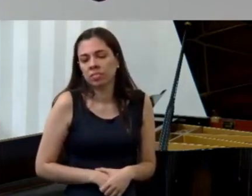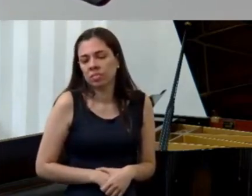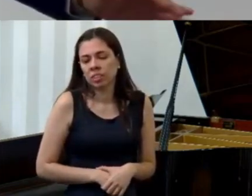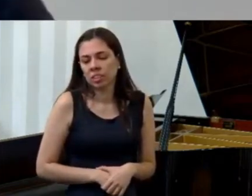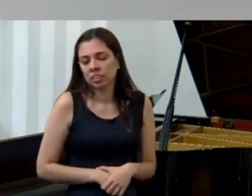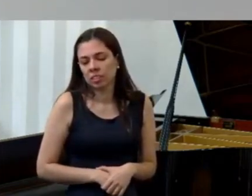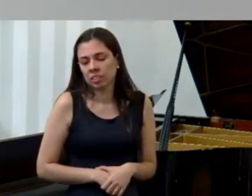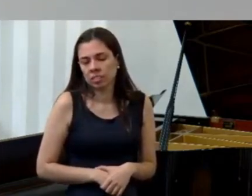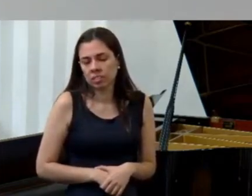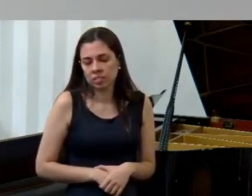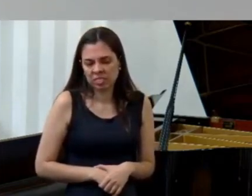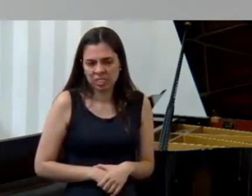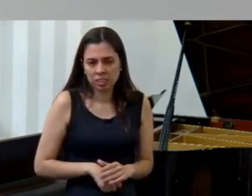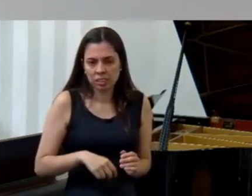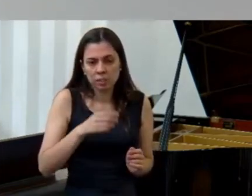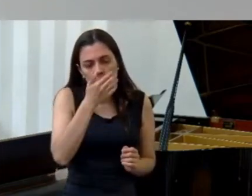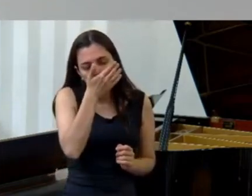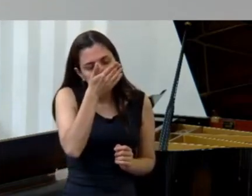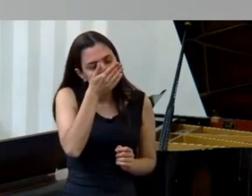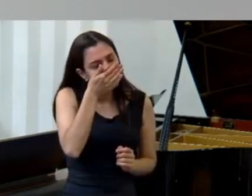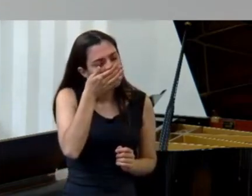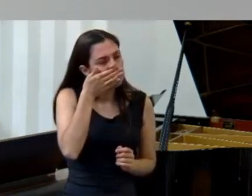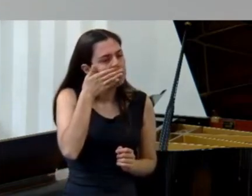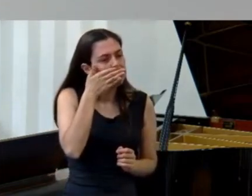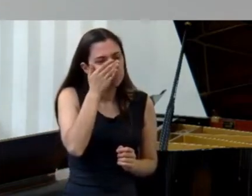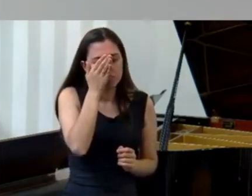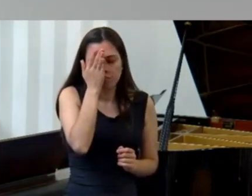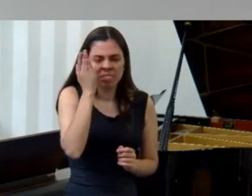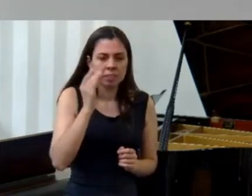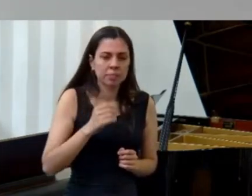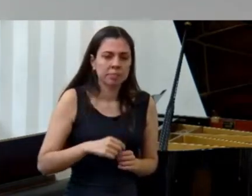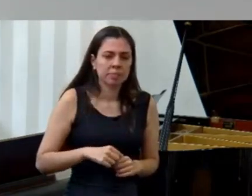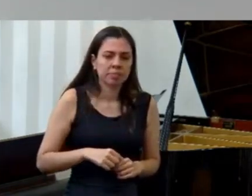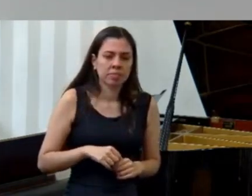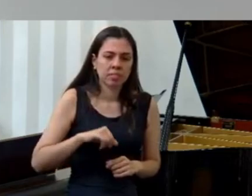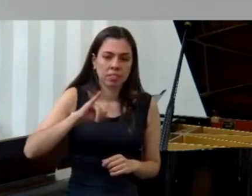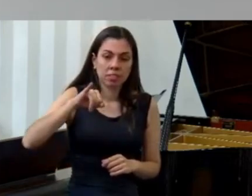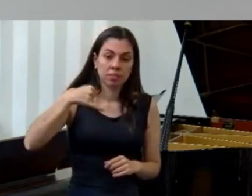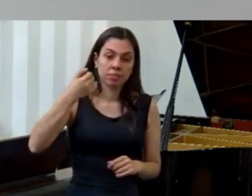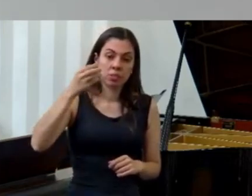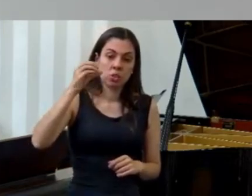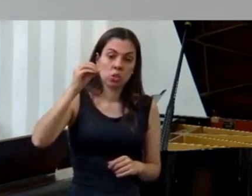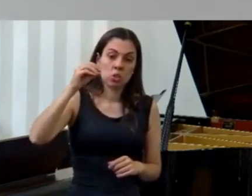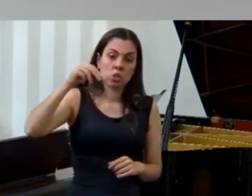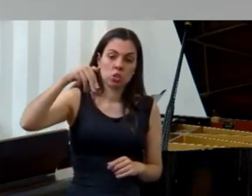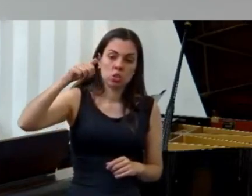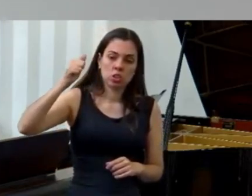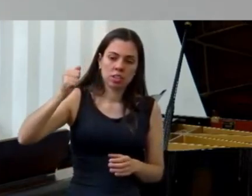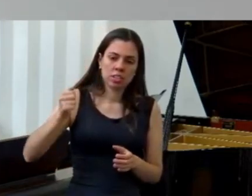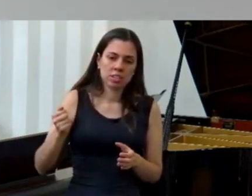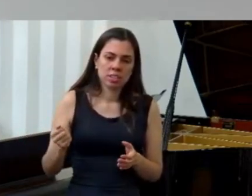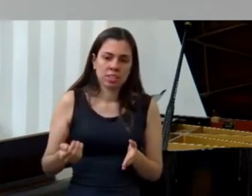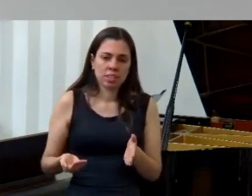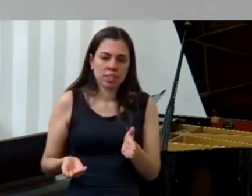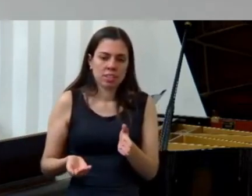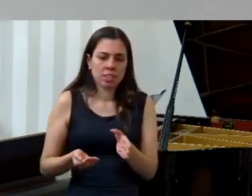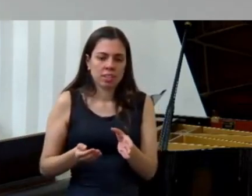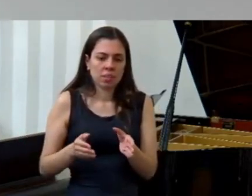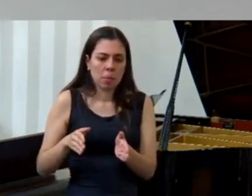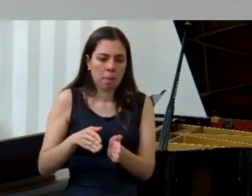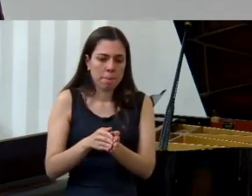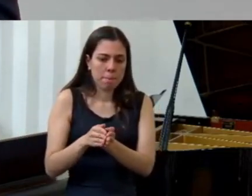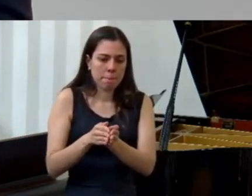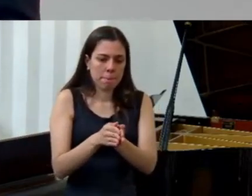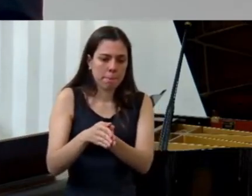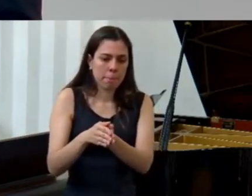E vai lá para o porão. Depois ele está lá no ventre de um peixe. O capítulo 2 de Jonas,